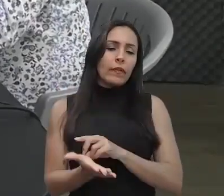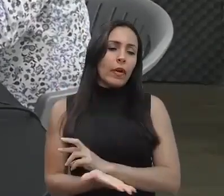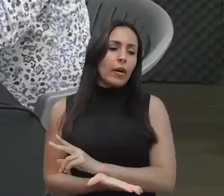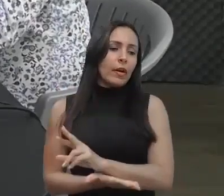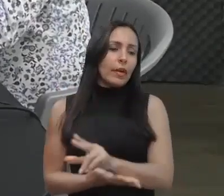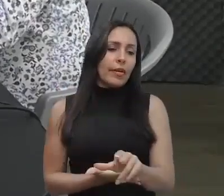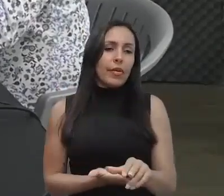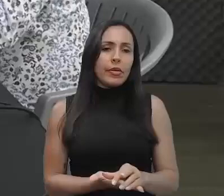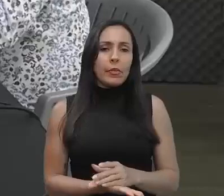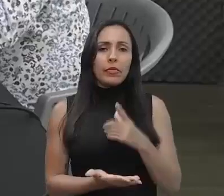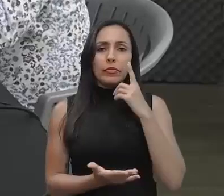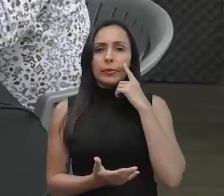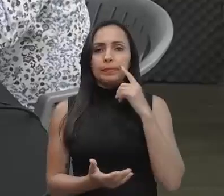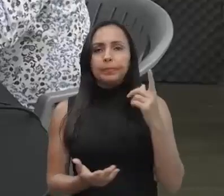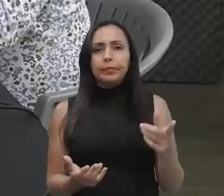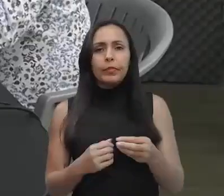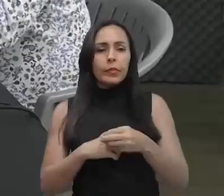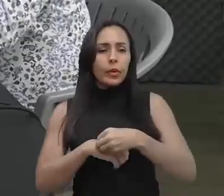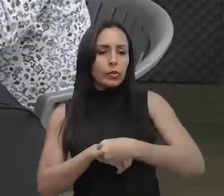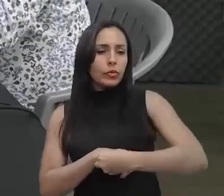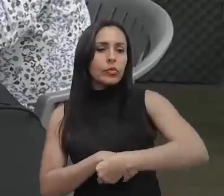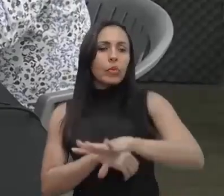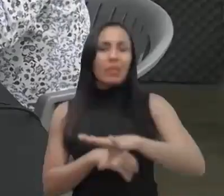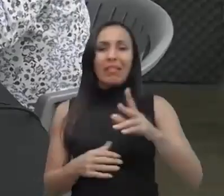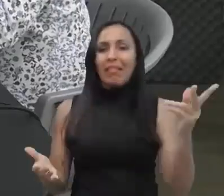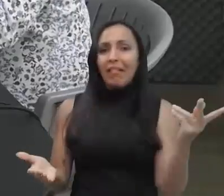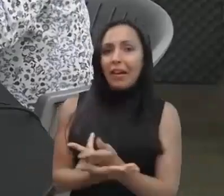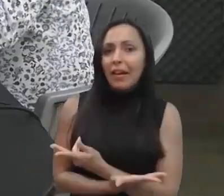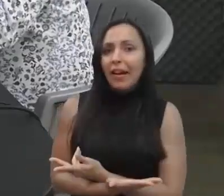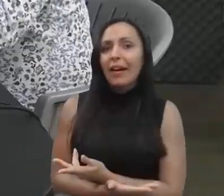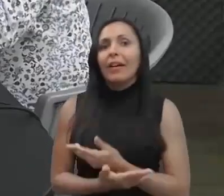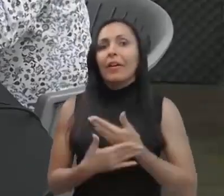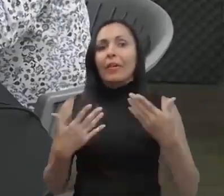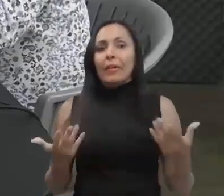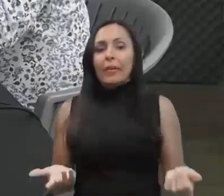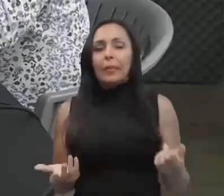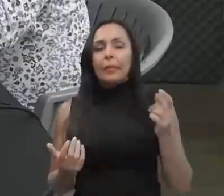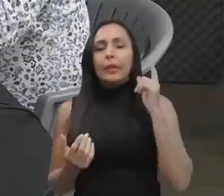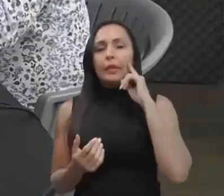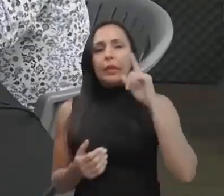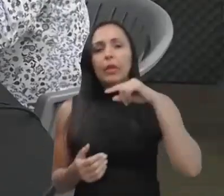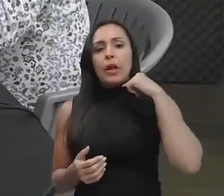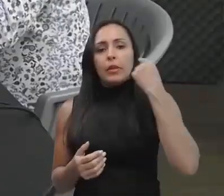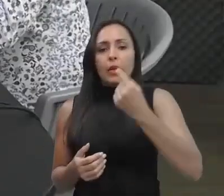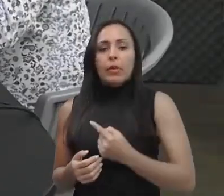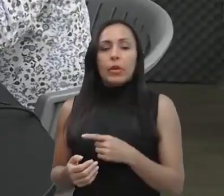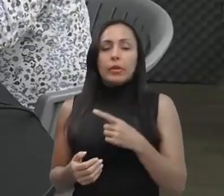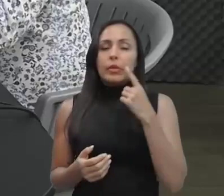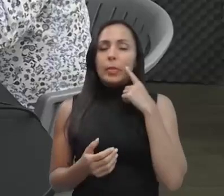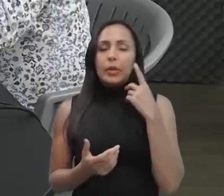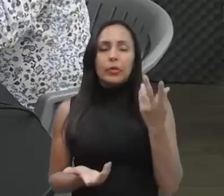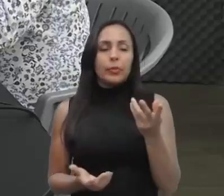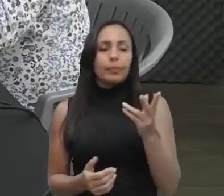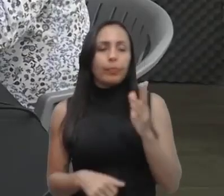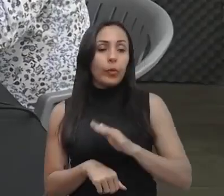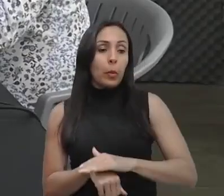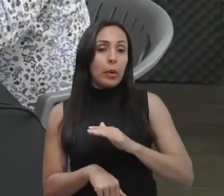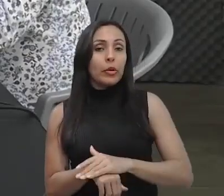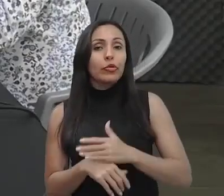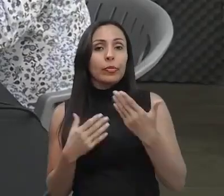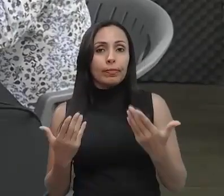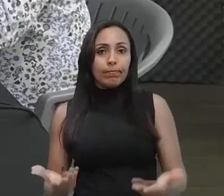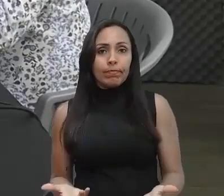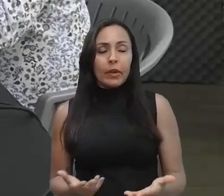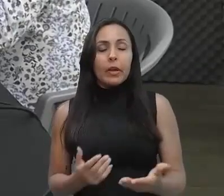gente não soltar nada errado né para que a gente não seja Mais do Mesmo né do que tá rolando na internet